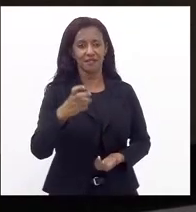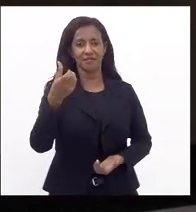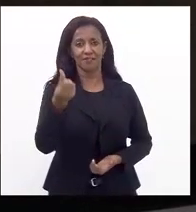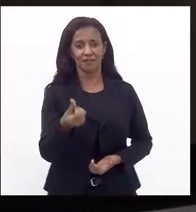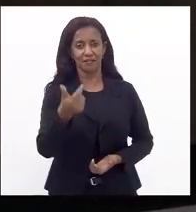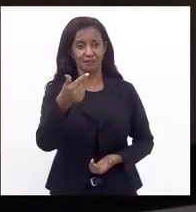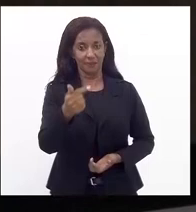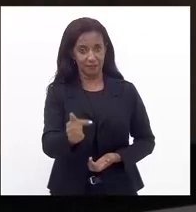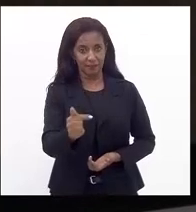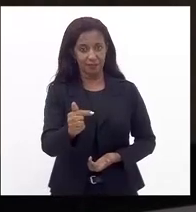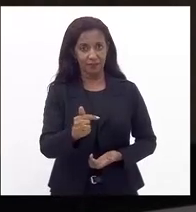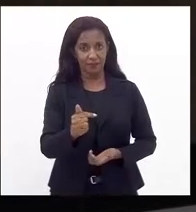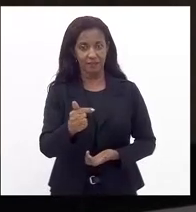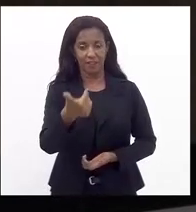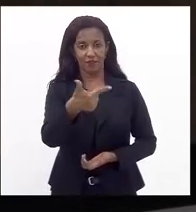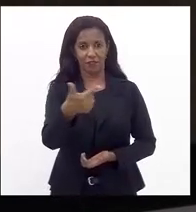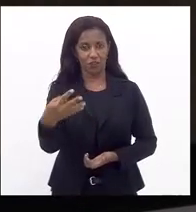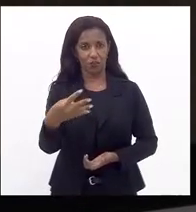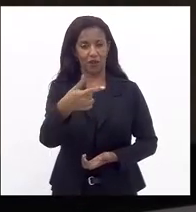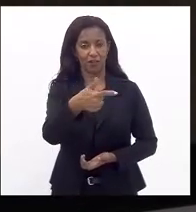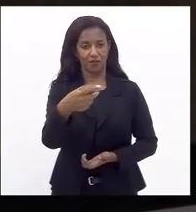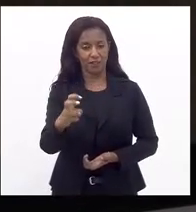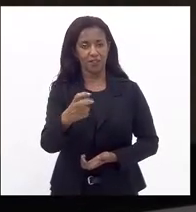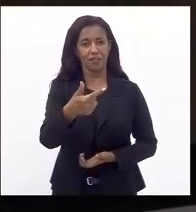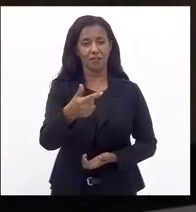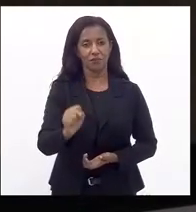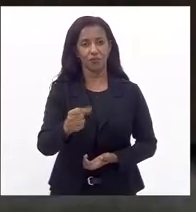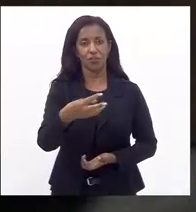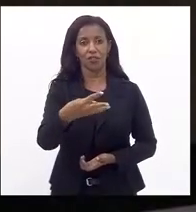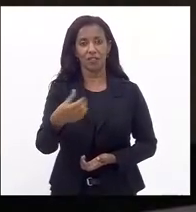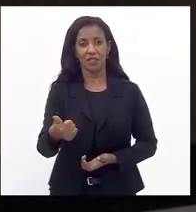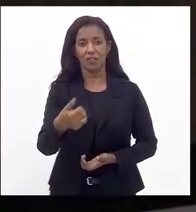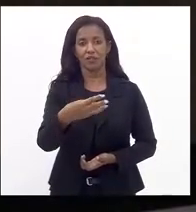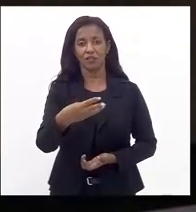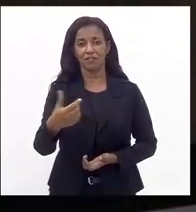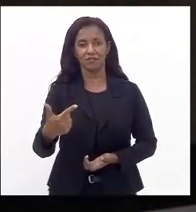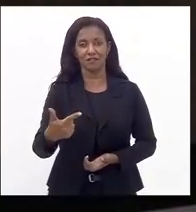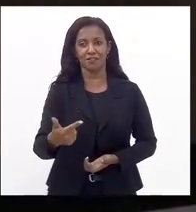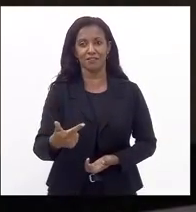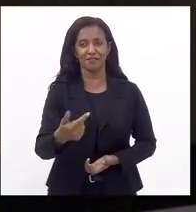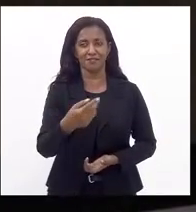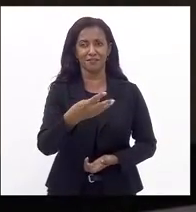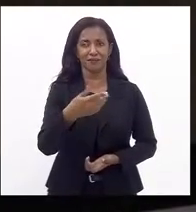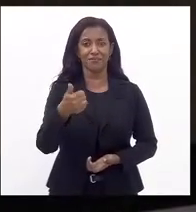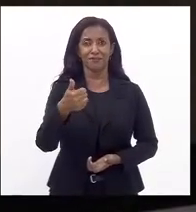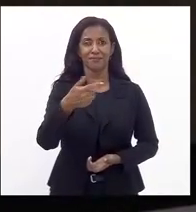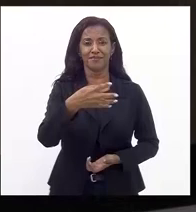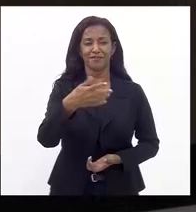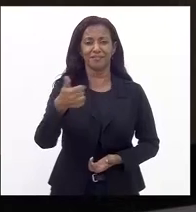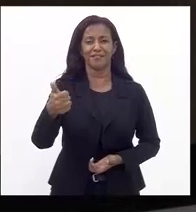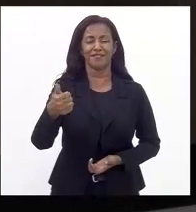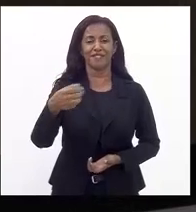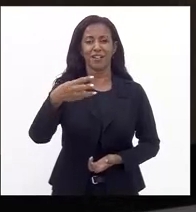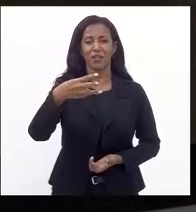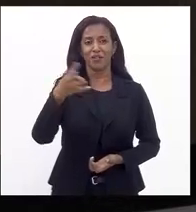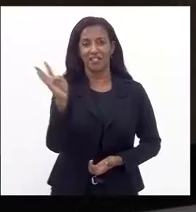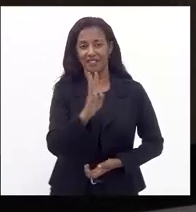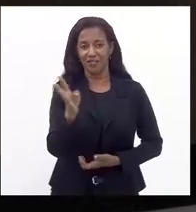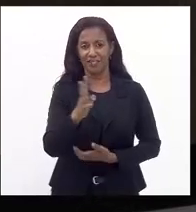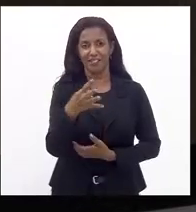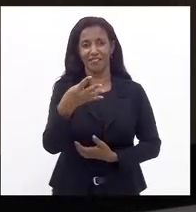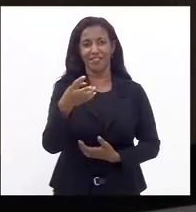16 17 24 e 25 1831 3241 42 43 e